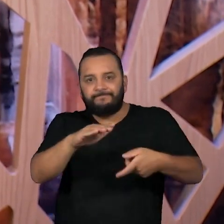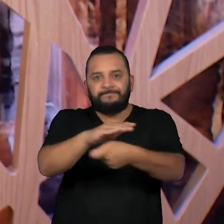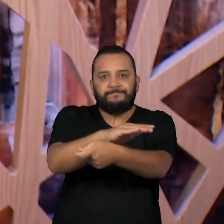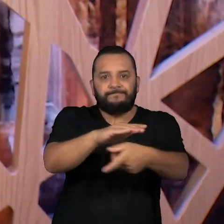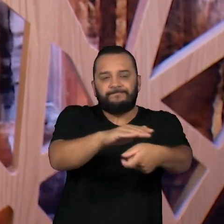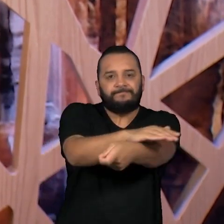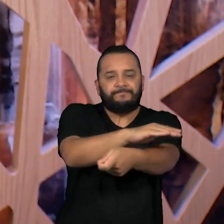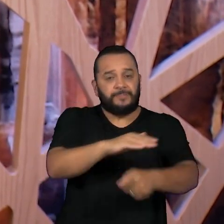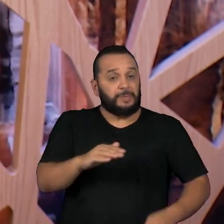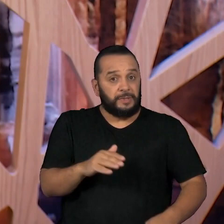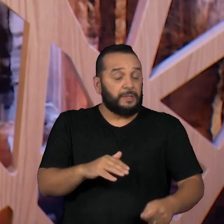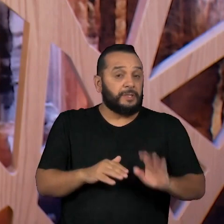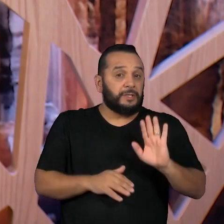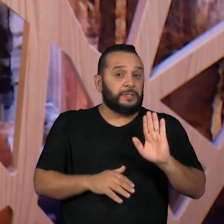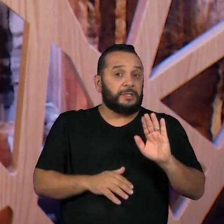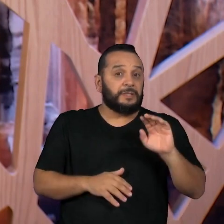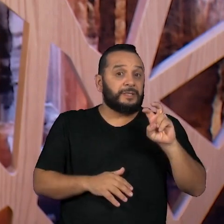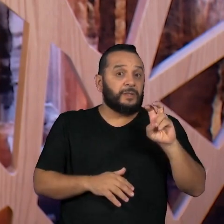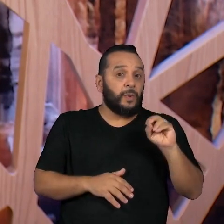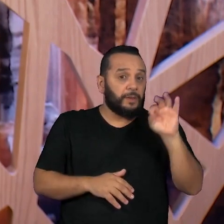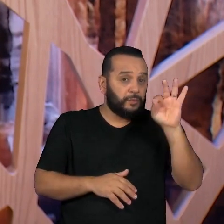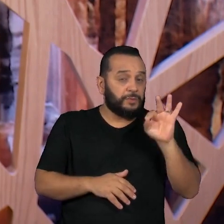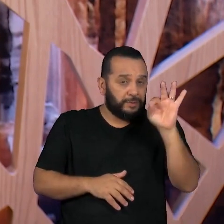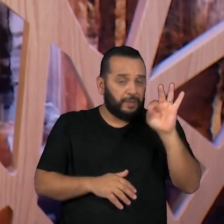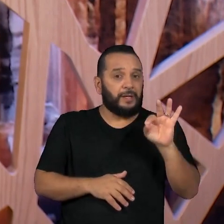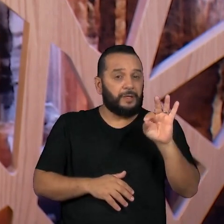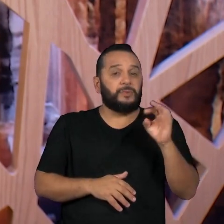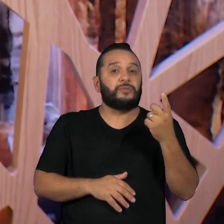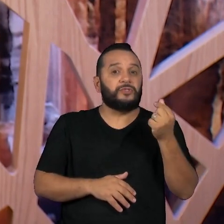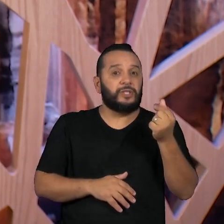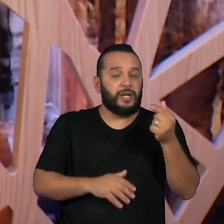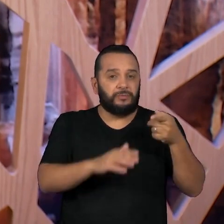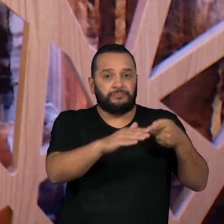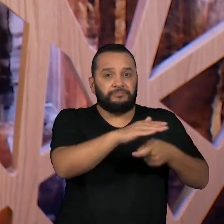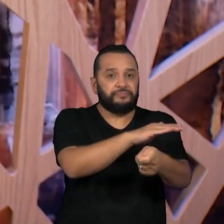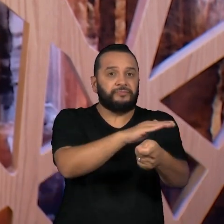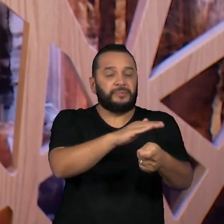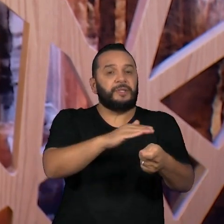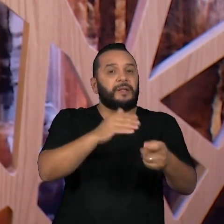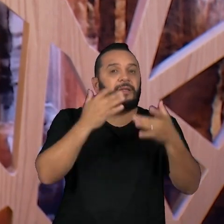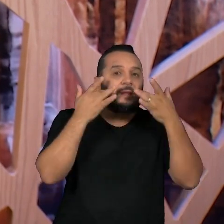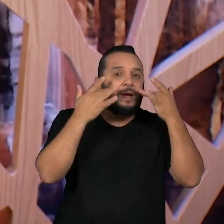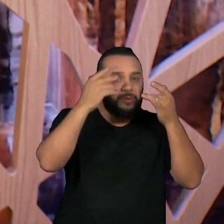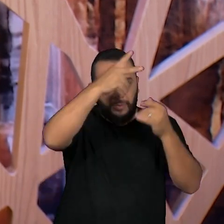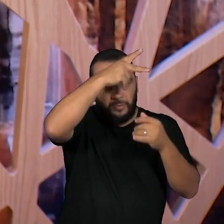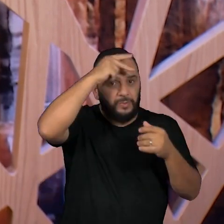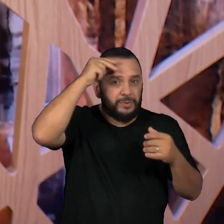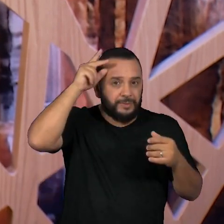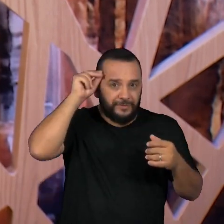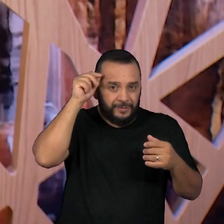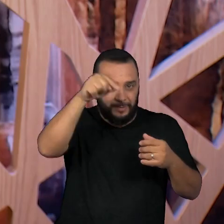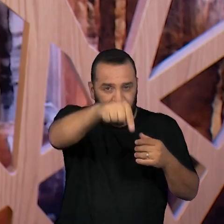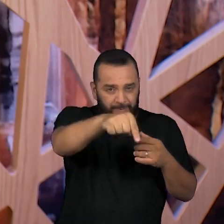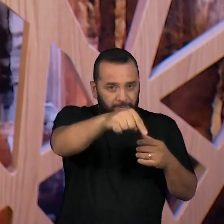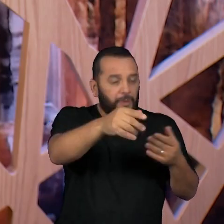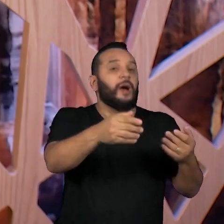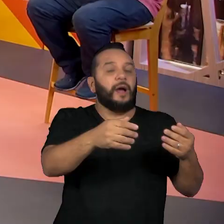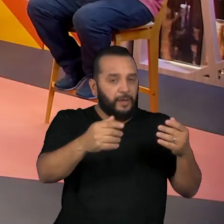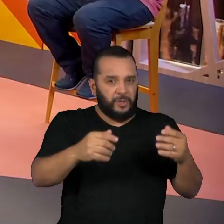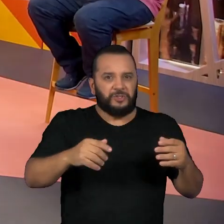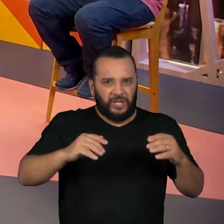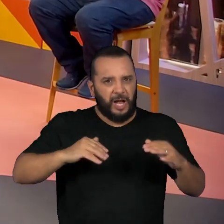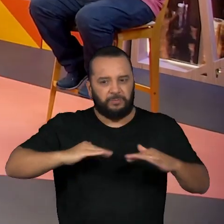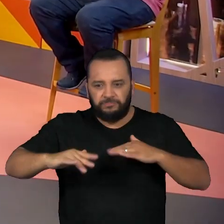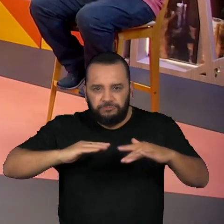anos quase metade do orçamento ia para um único equipamento, que era o Teatro Municipal. Você fez um movimento de baixo para